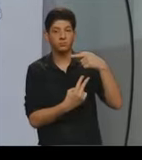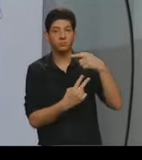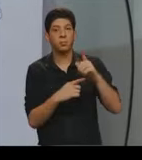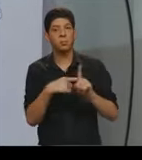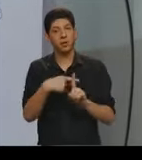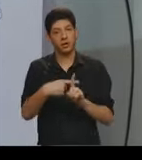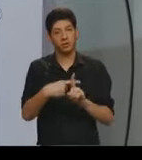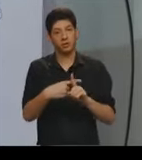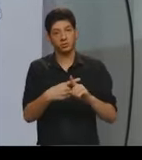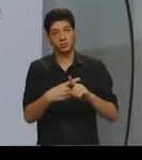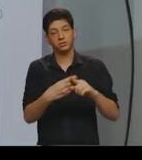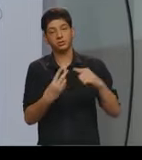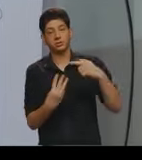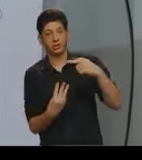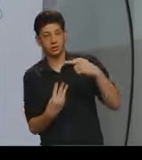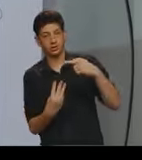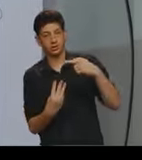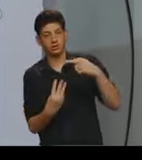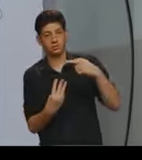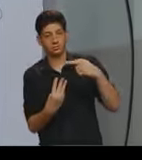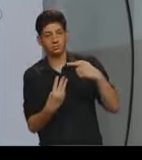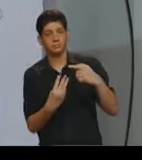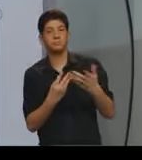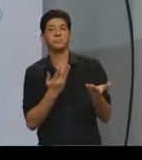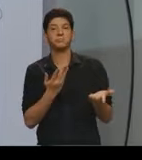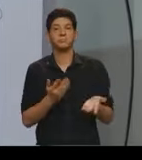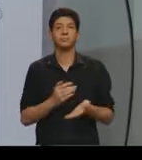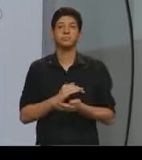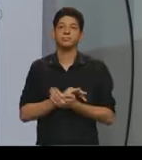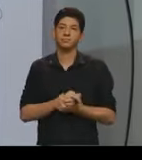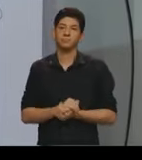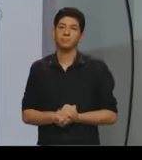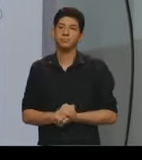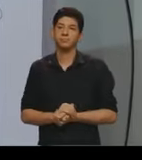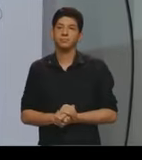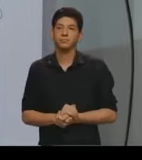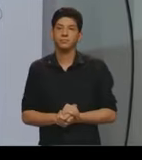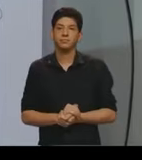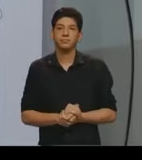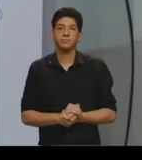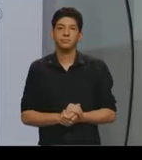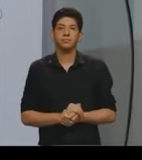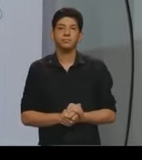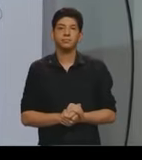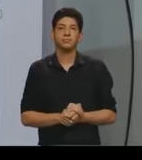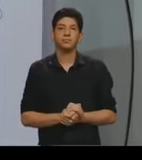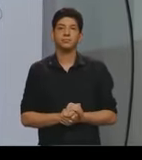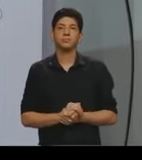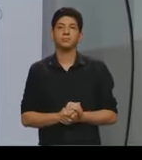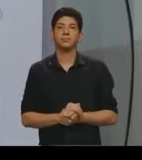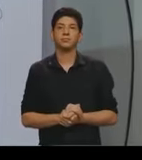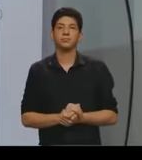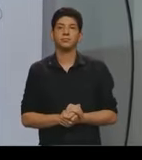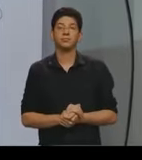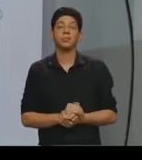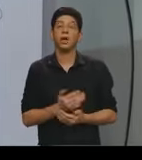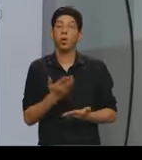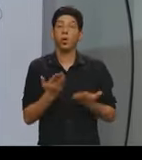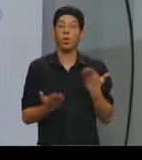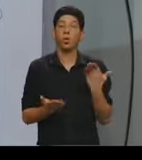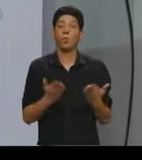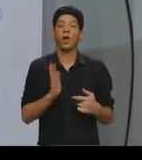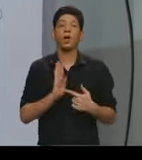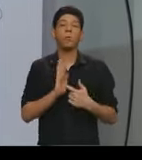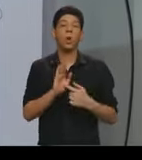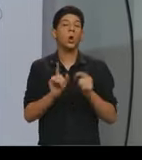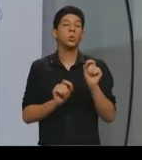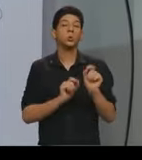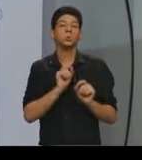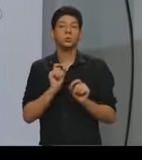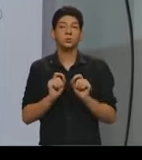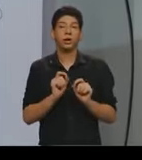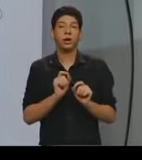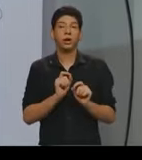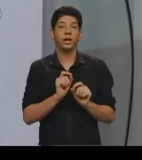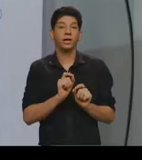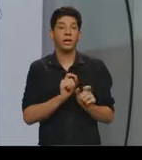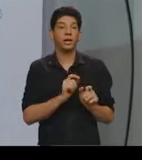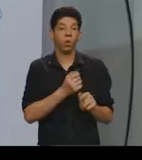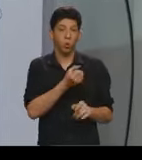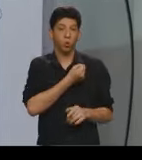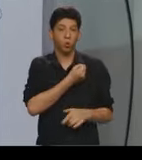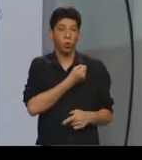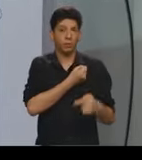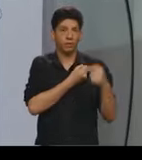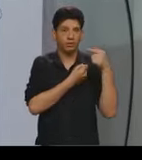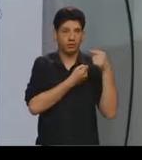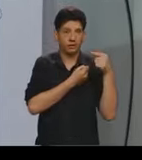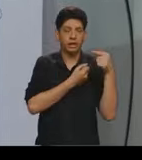mais 3. Na verdade, isso aqui está indicando que esse peso está indicando que esse valor aqui está repetindo 2